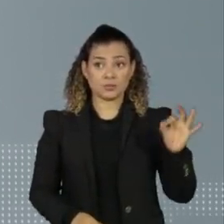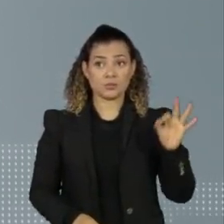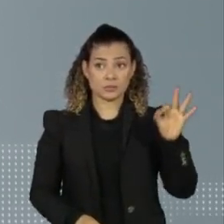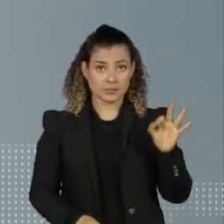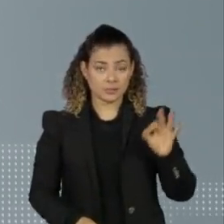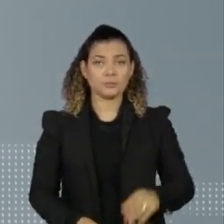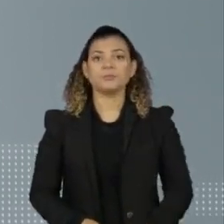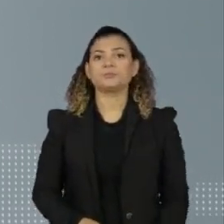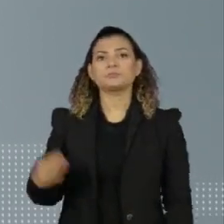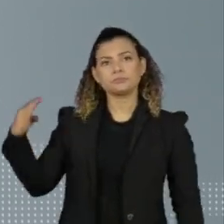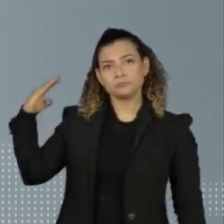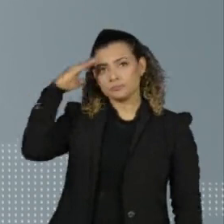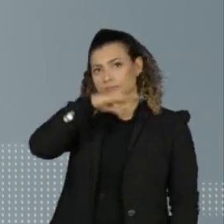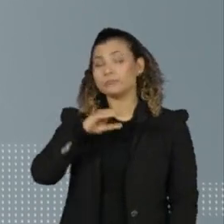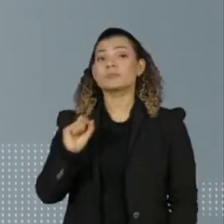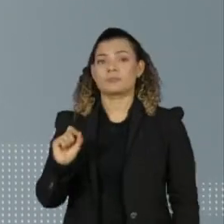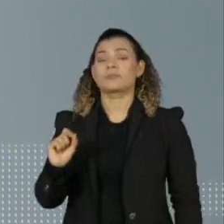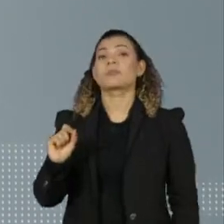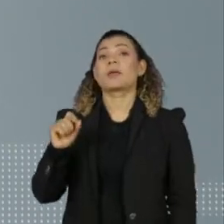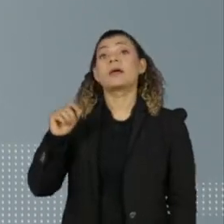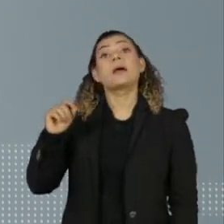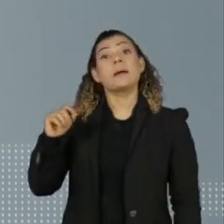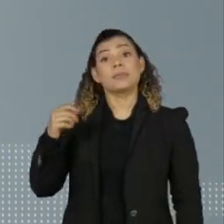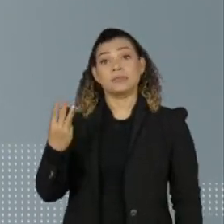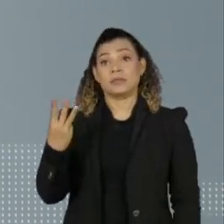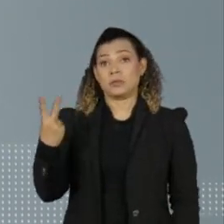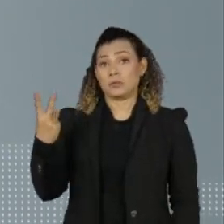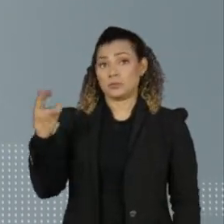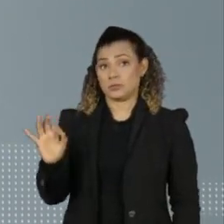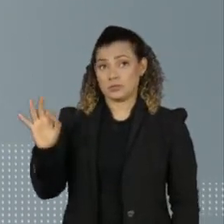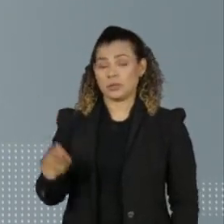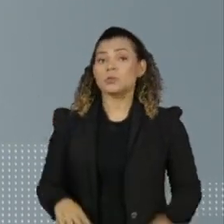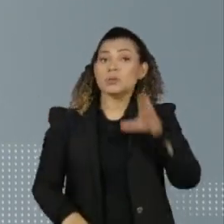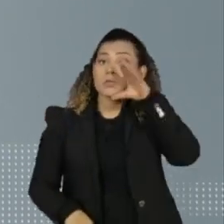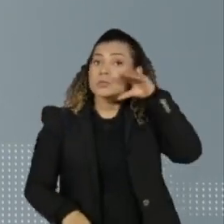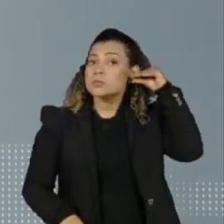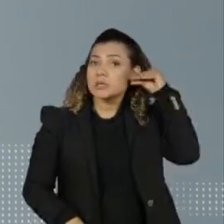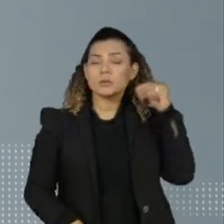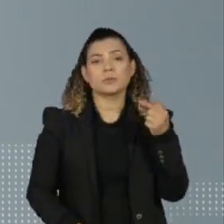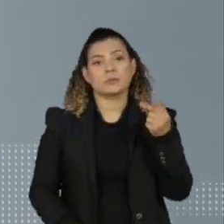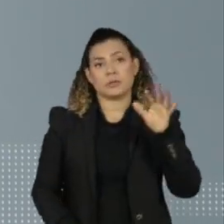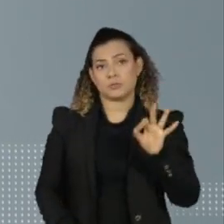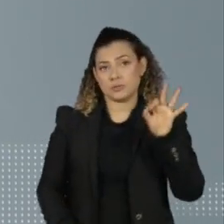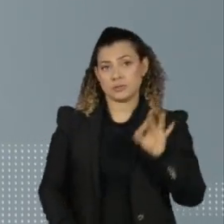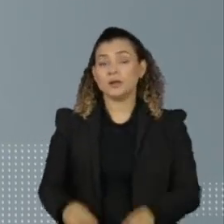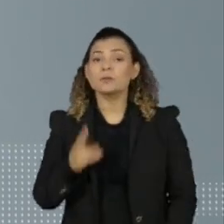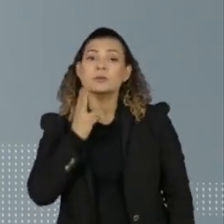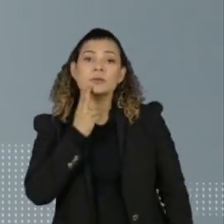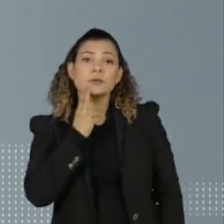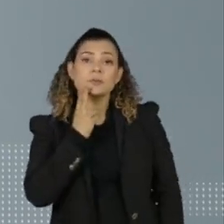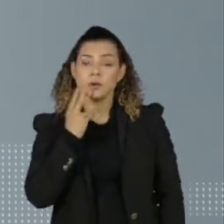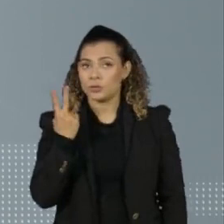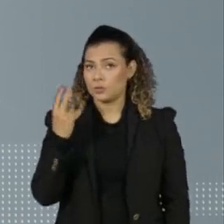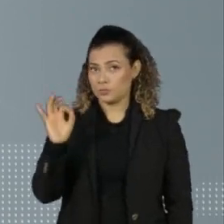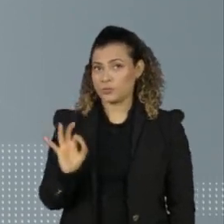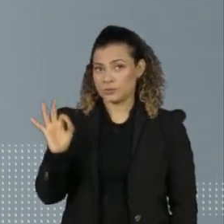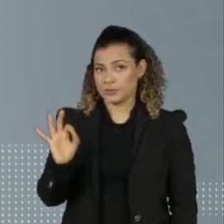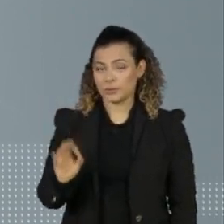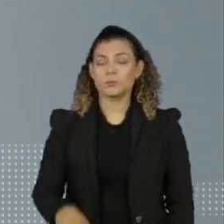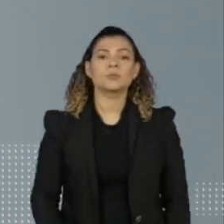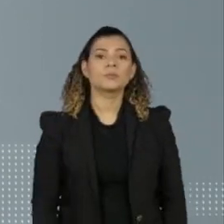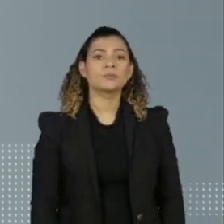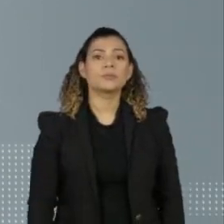intenções de voto Jair bolsonaro do pl tem 32 por cento Ciro Gomes do PDT sete e Simone tebet do MDB